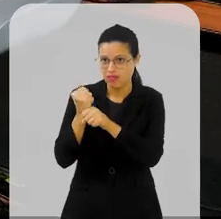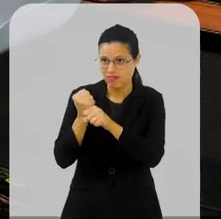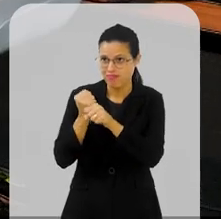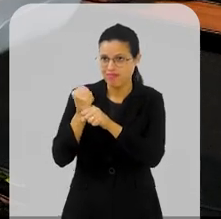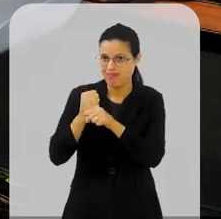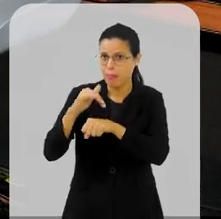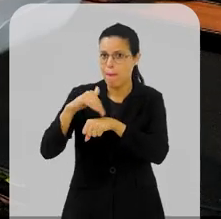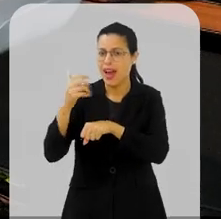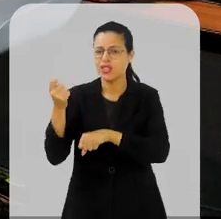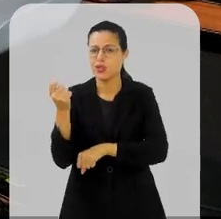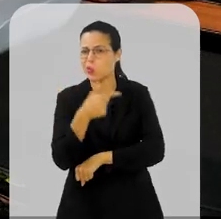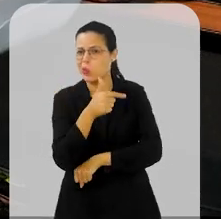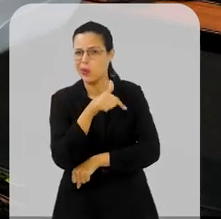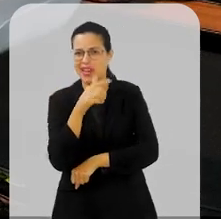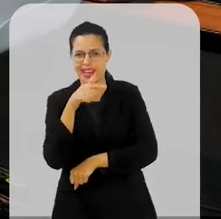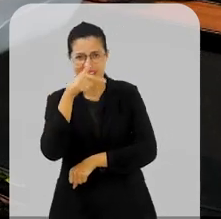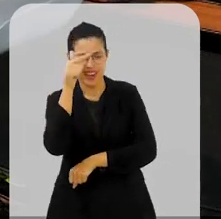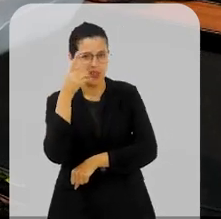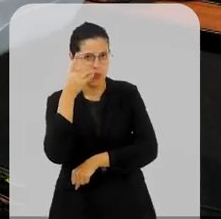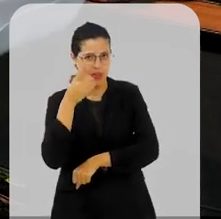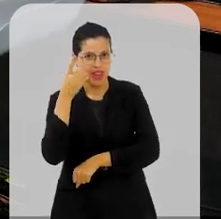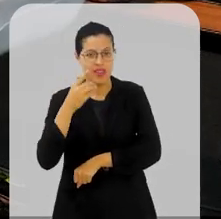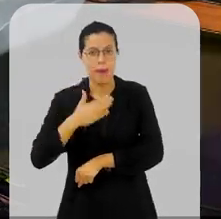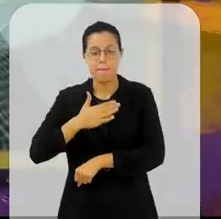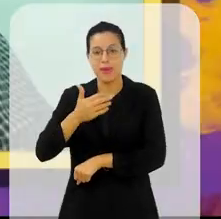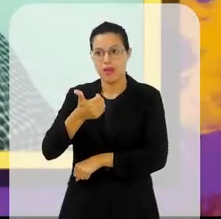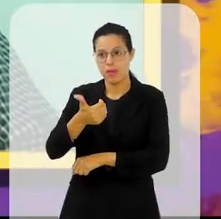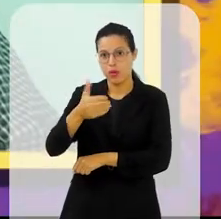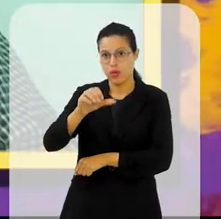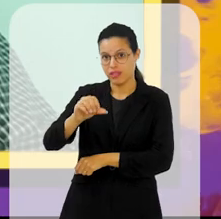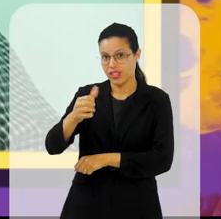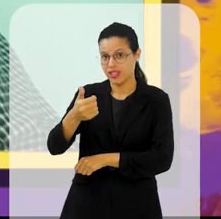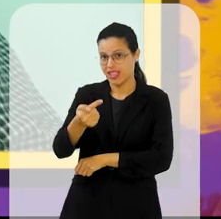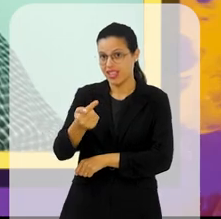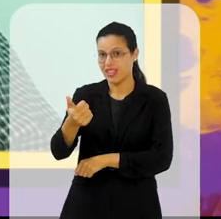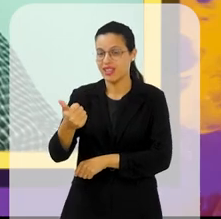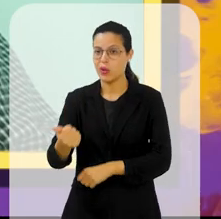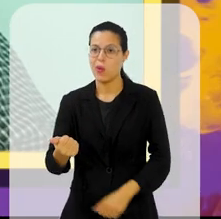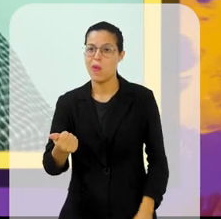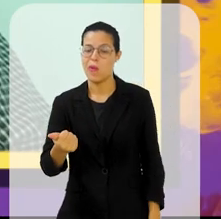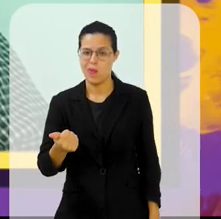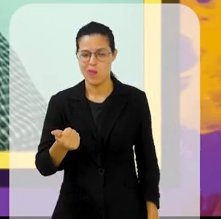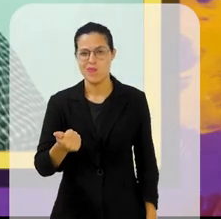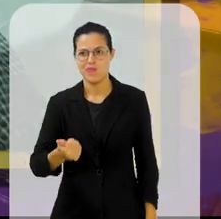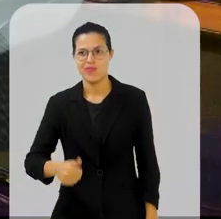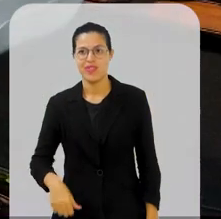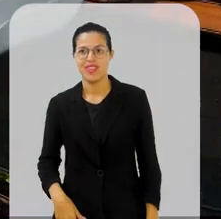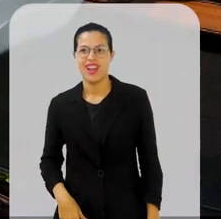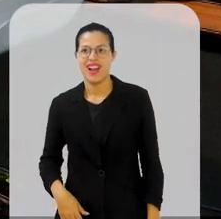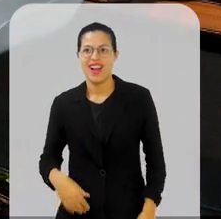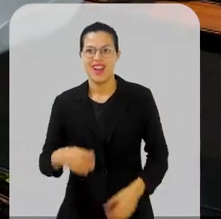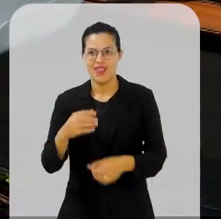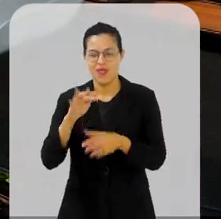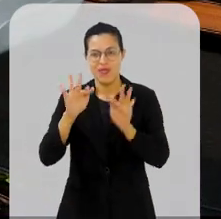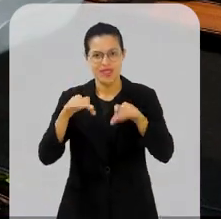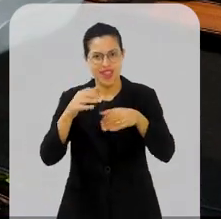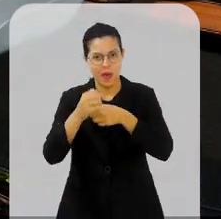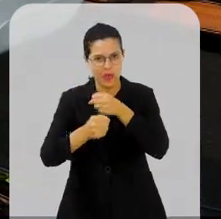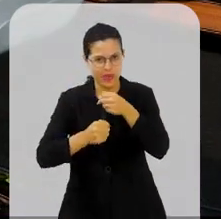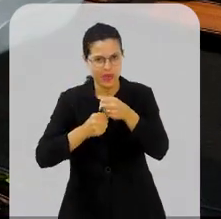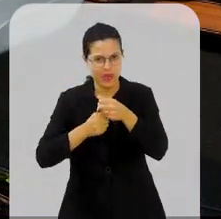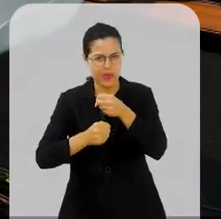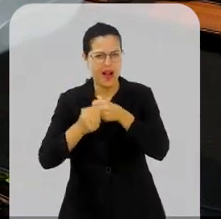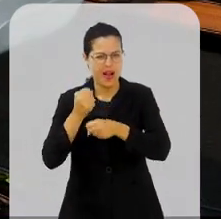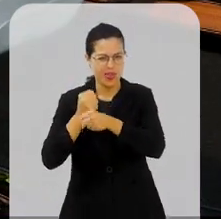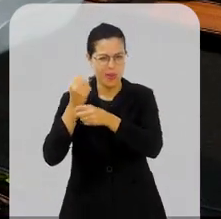antiga que a do deputado? Claro, claro. A minha é de 71. Claro. Minha de 71. Eu tenho 50. Eu recebi no final do ano